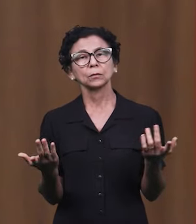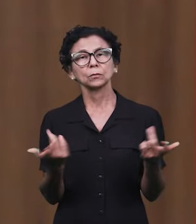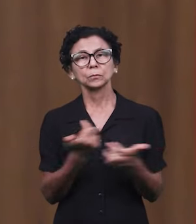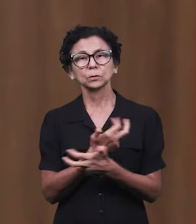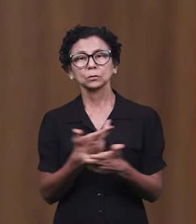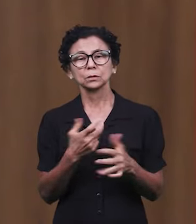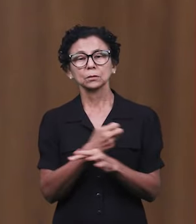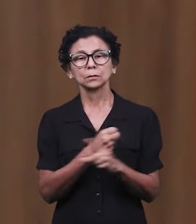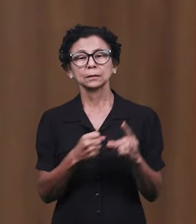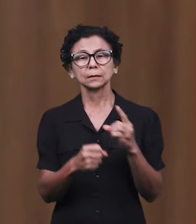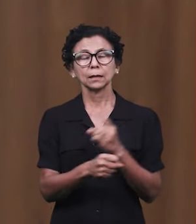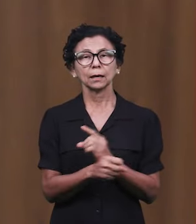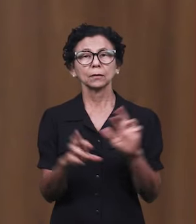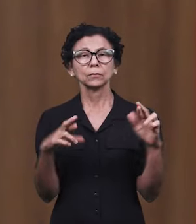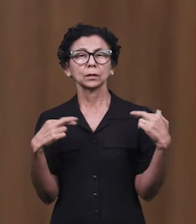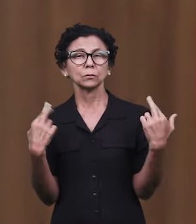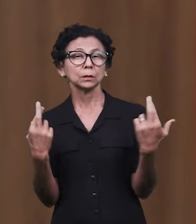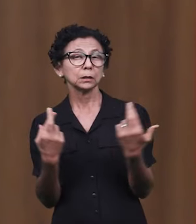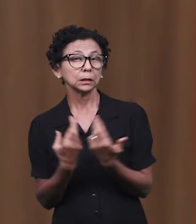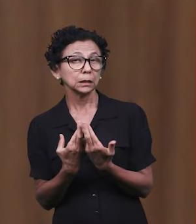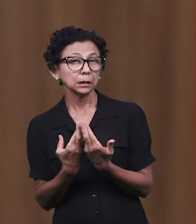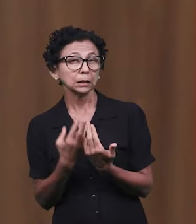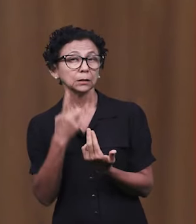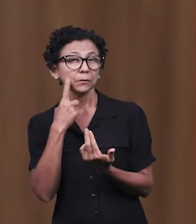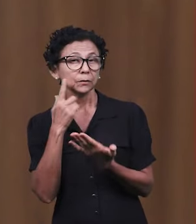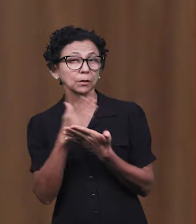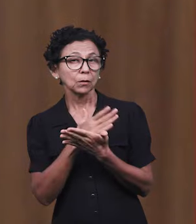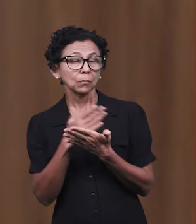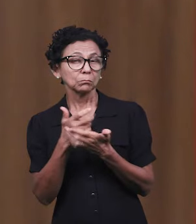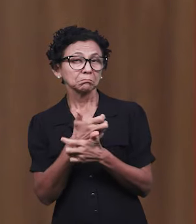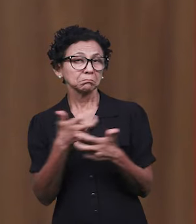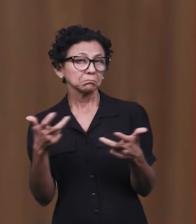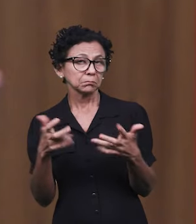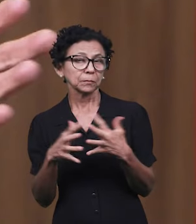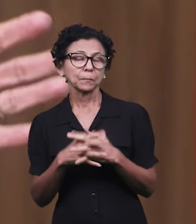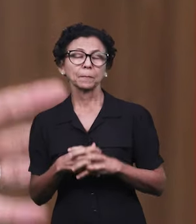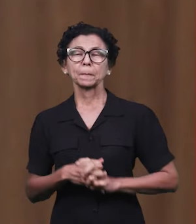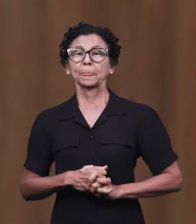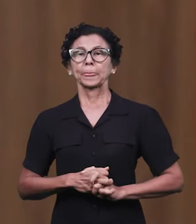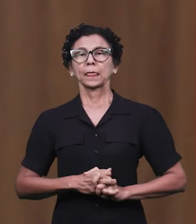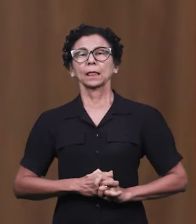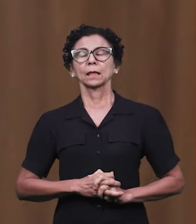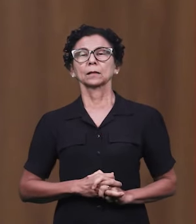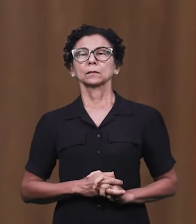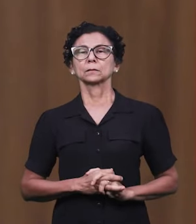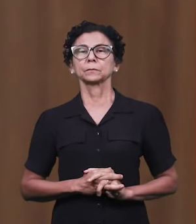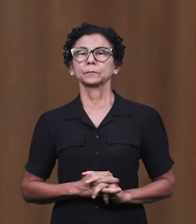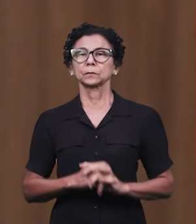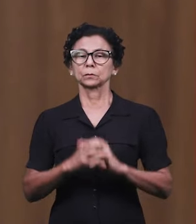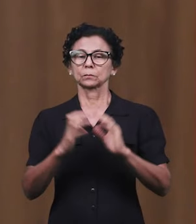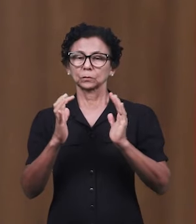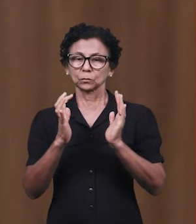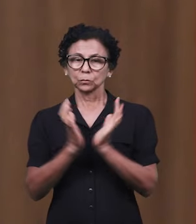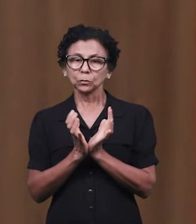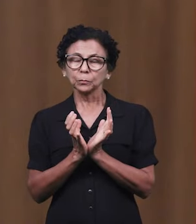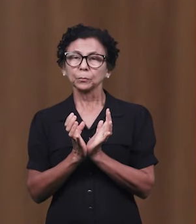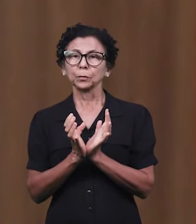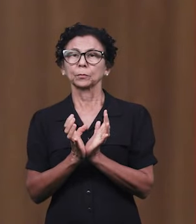Então, tratar de algumas situações. Então, esse grupo foi estabelecido e já está